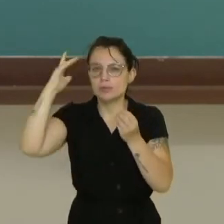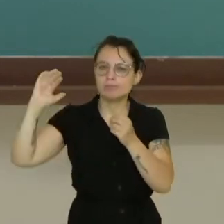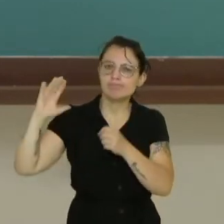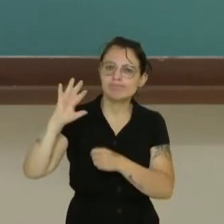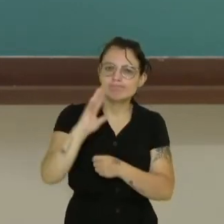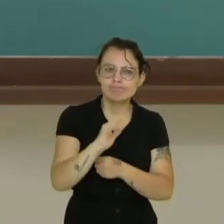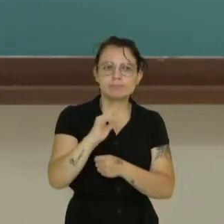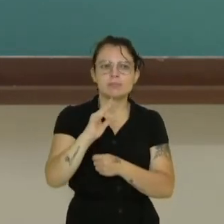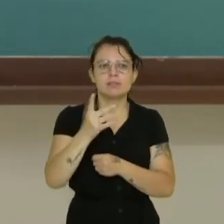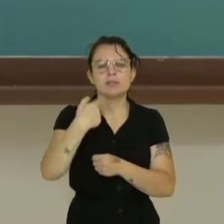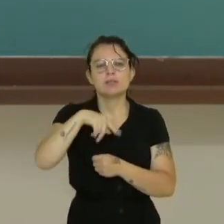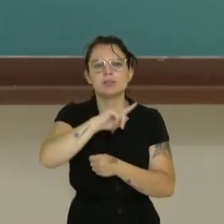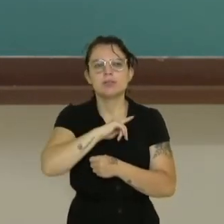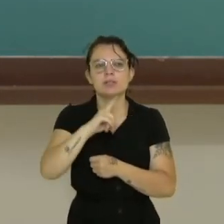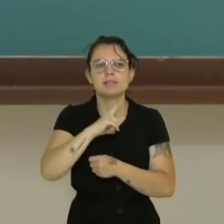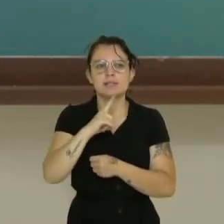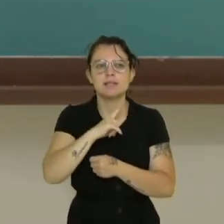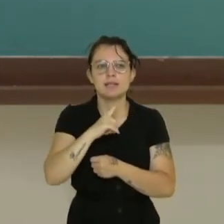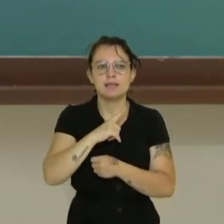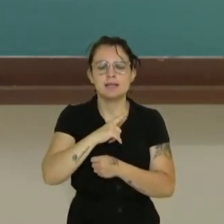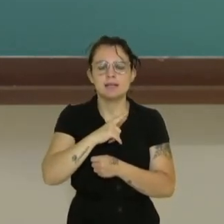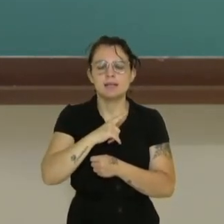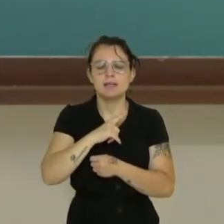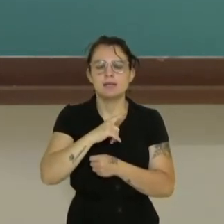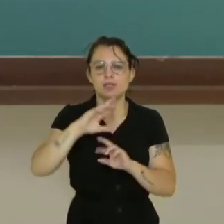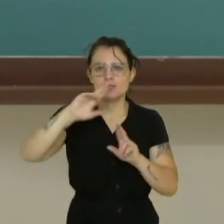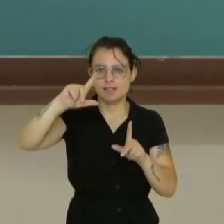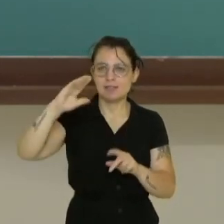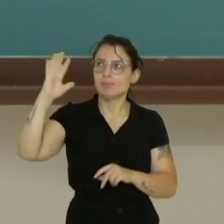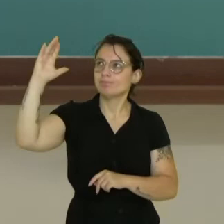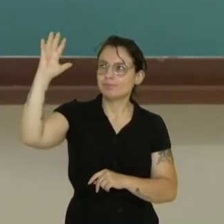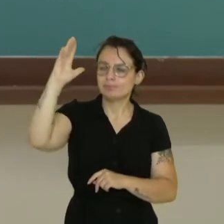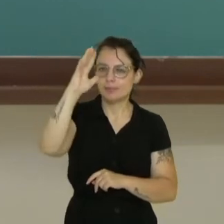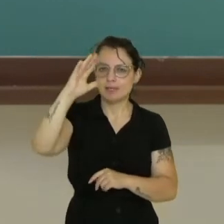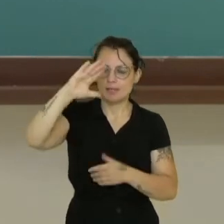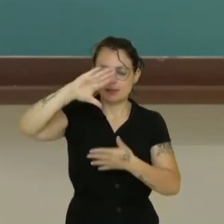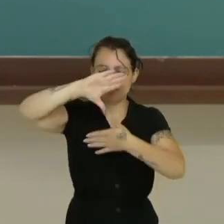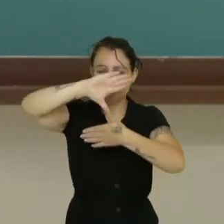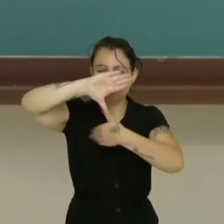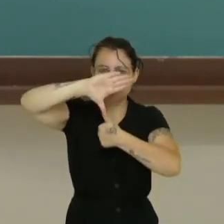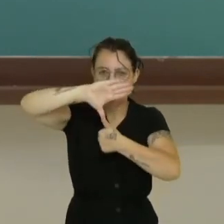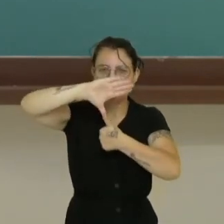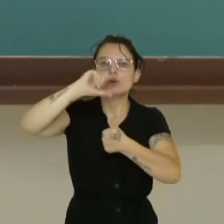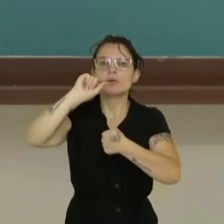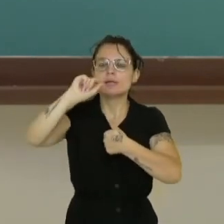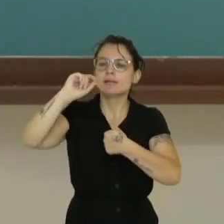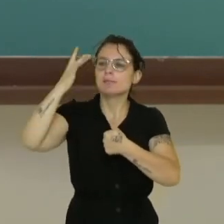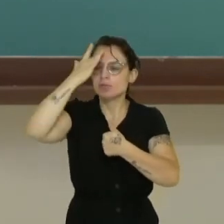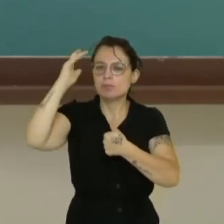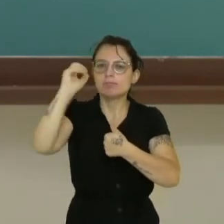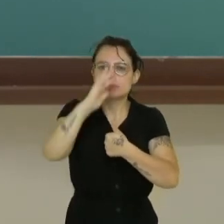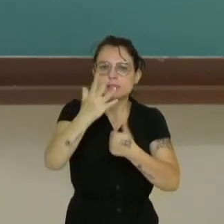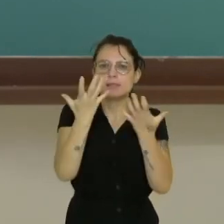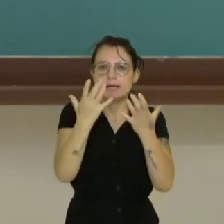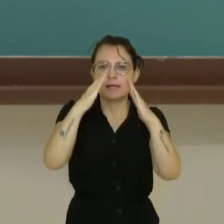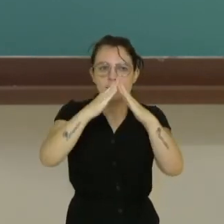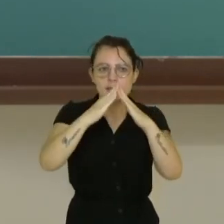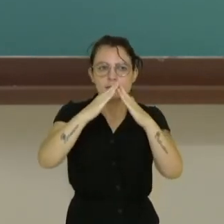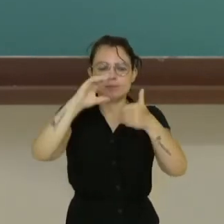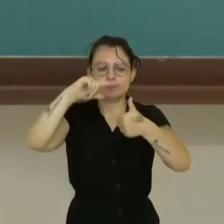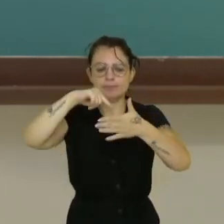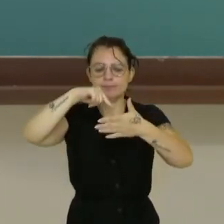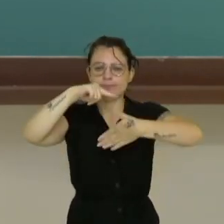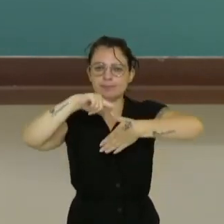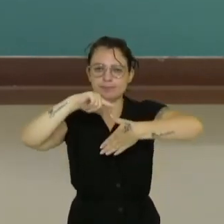nós tivemos uma colonização de exploração acontecendo na América Latina e uma colonização de